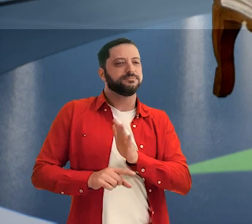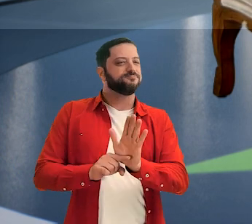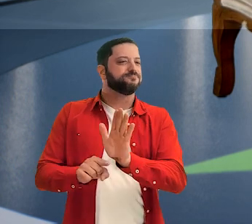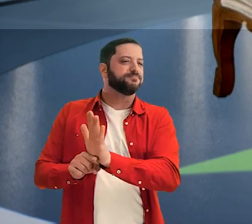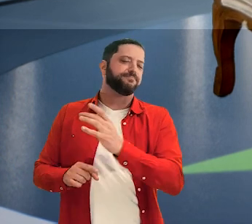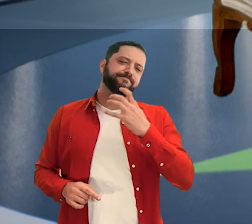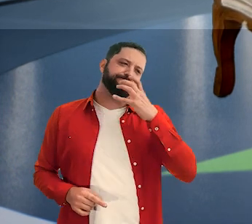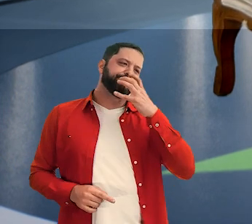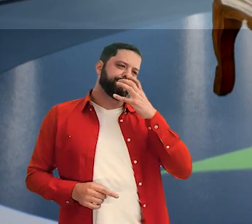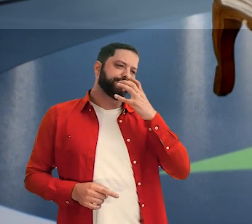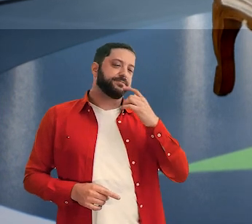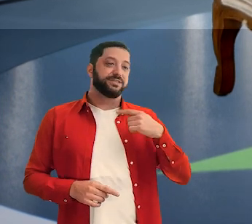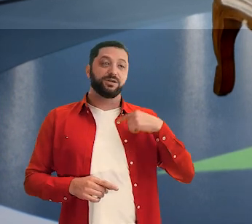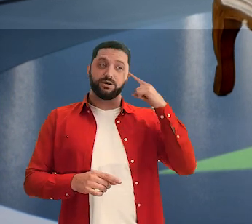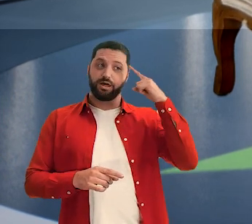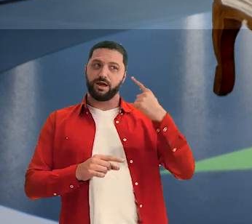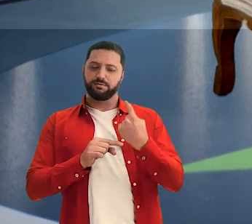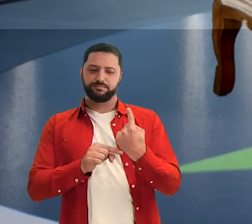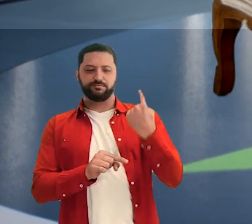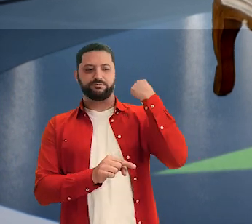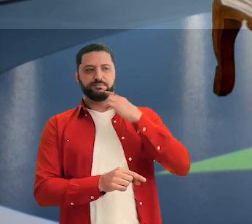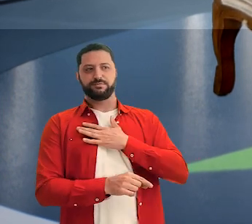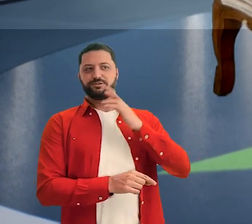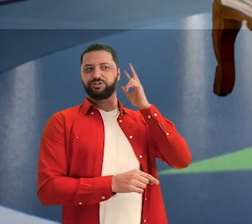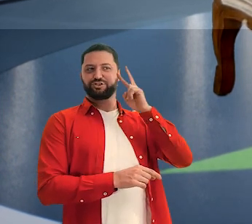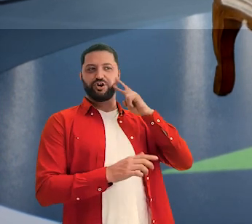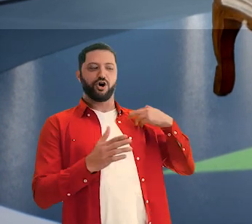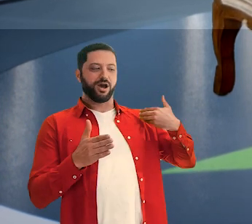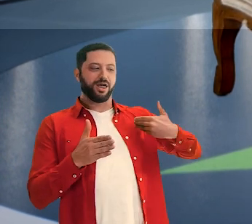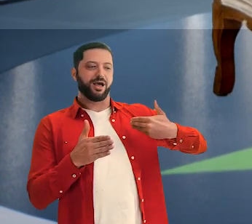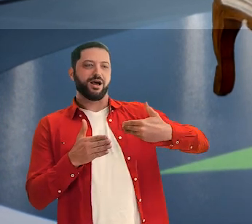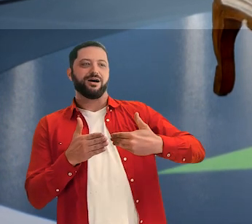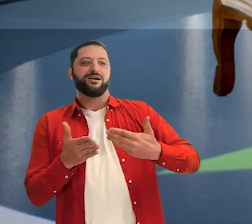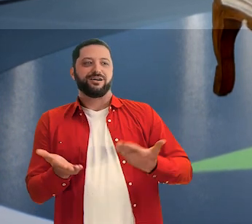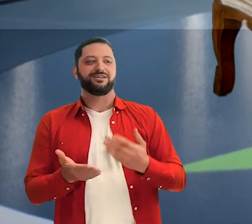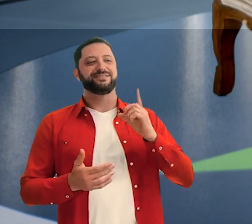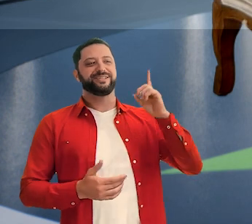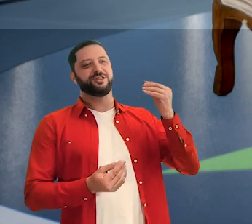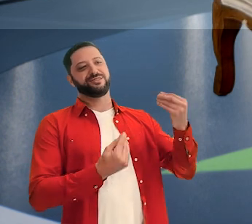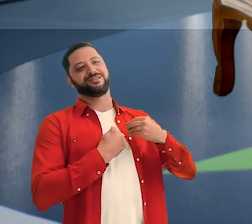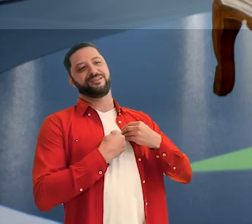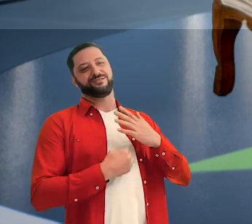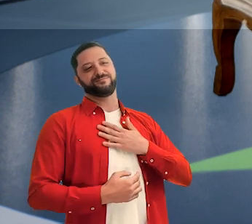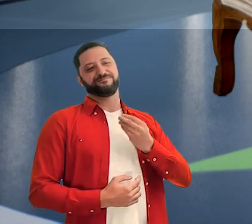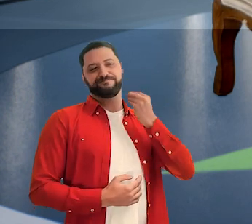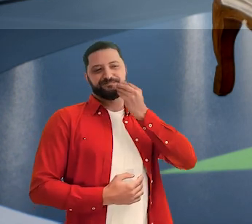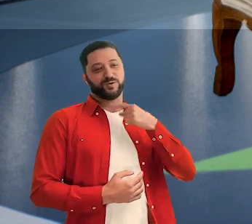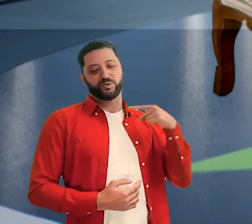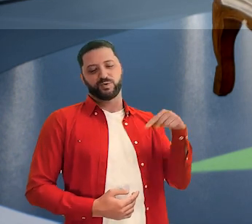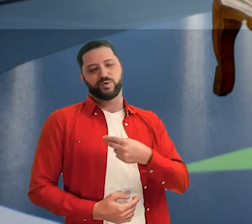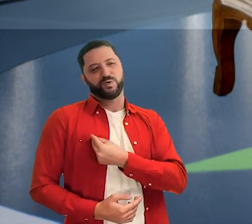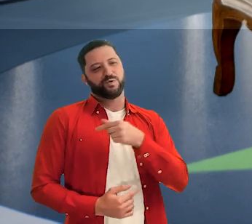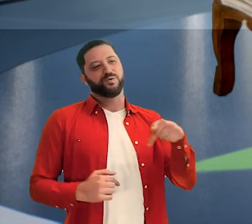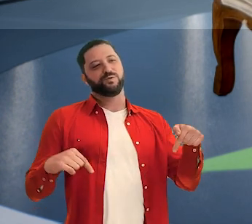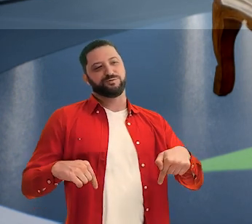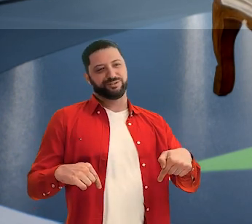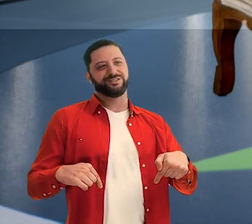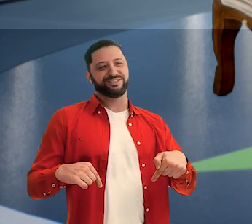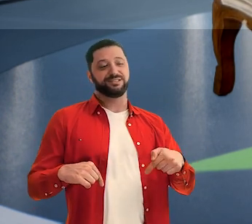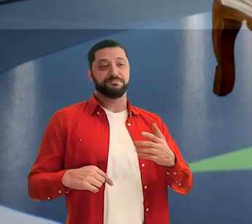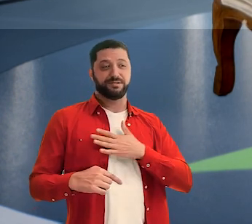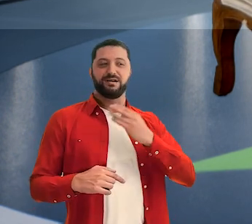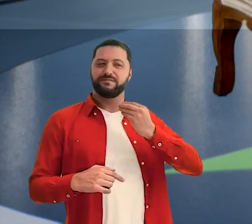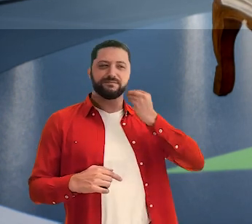você tem. E quando eu olho para trás na minha história, eu falo, eu tô exatamente aonde Deus me escolheu para estar. E tudo que eu passei durante toda a